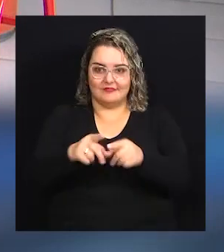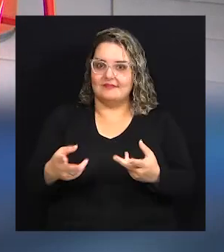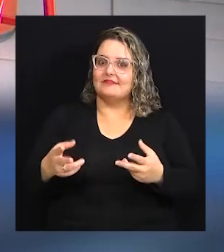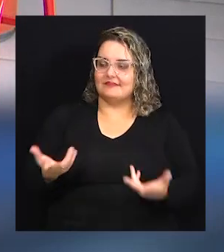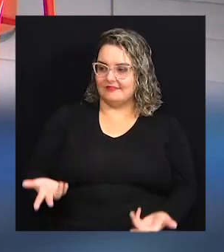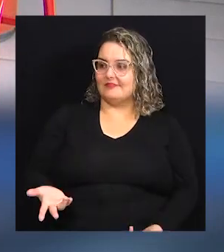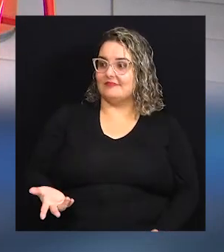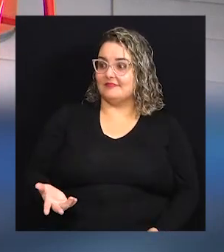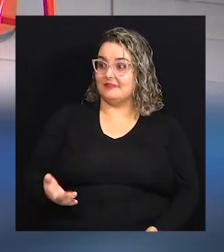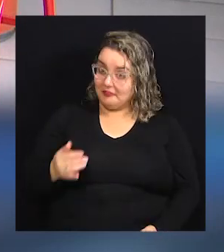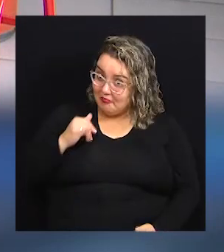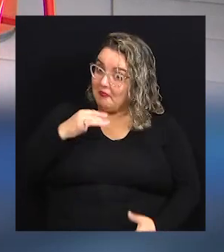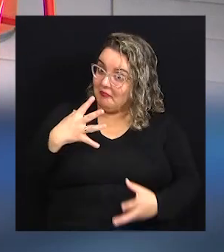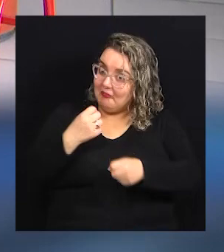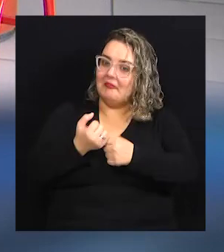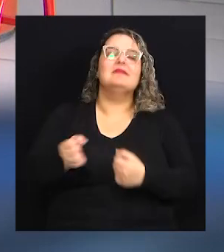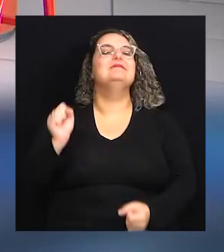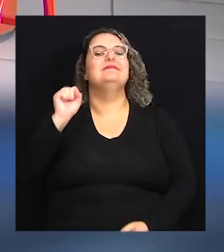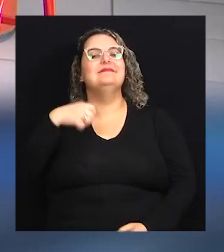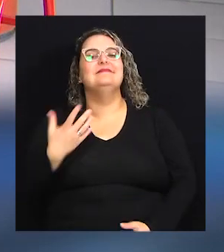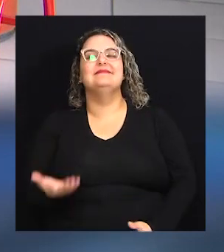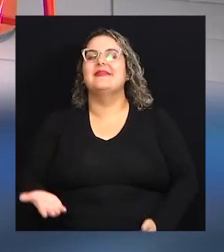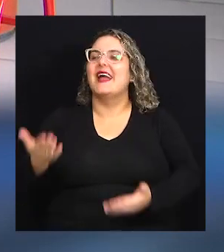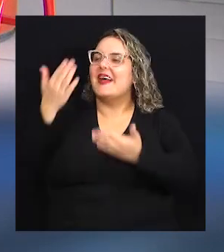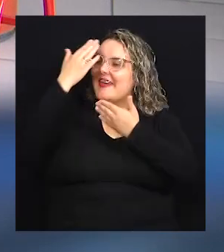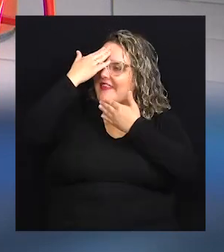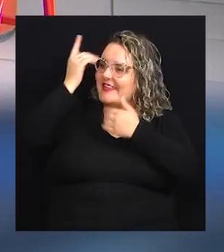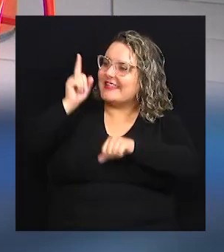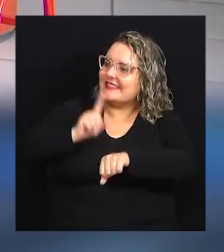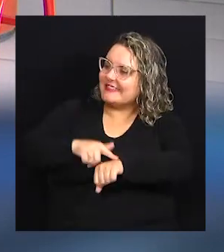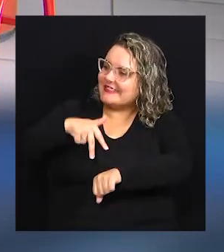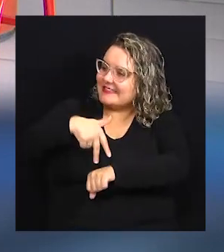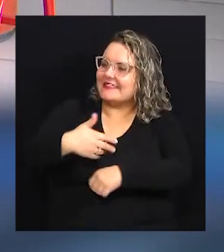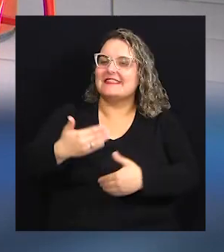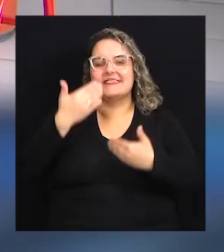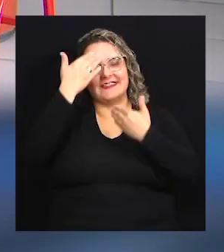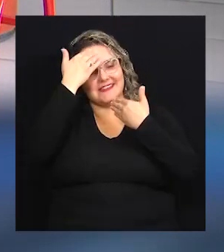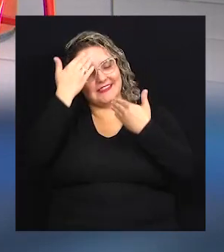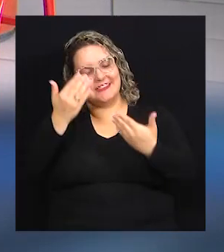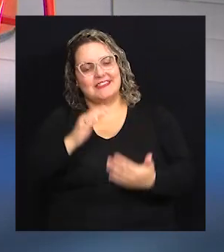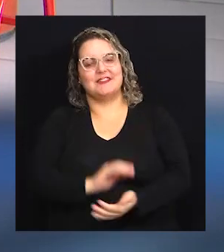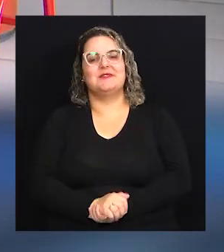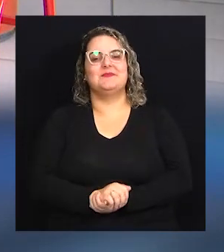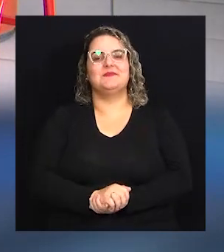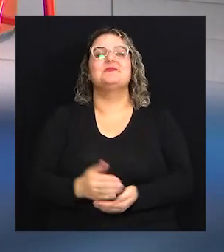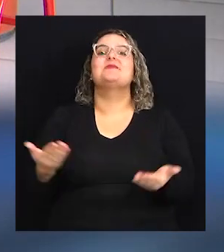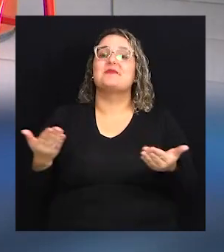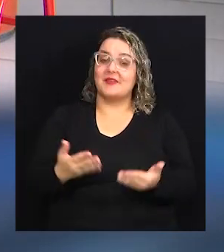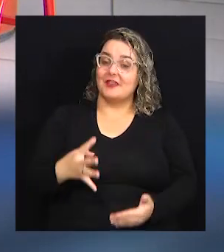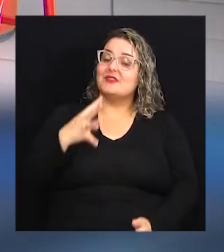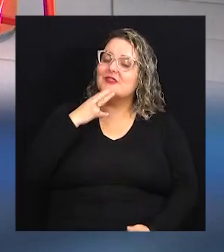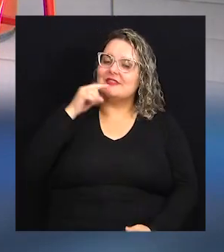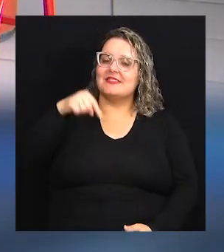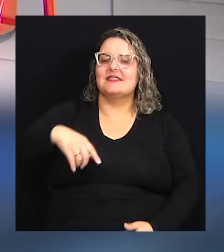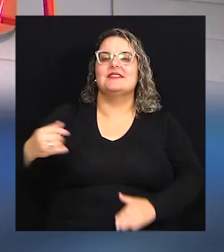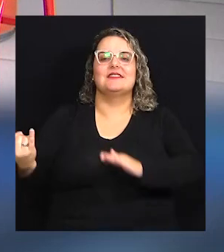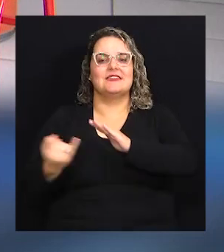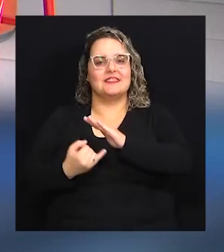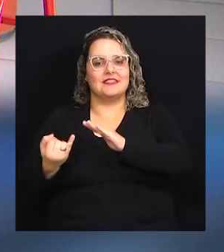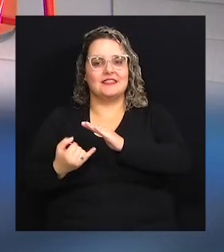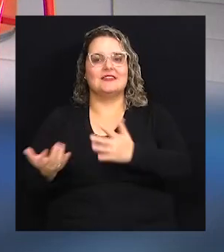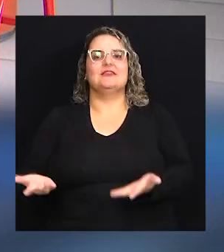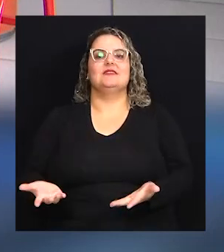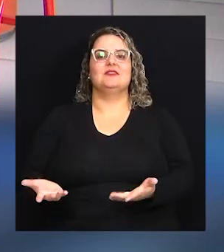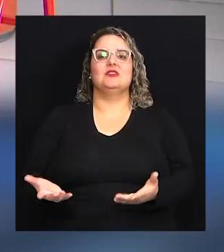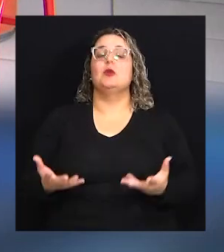também. Ricardo deu um recado forte. Isso. Obrigado pelo tempo. Obrigado, viu? eu. Hoje a gente conheceu